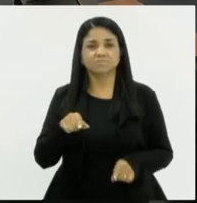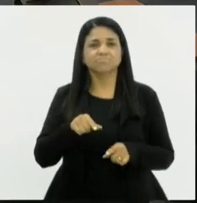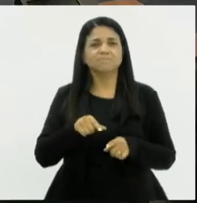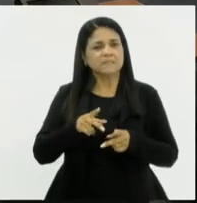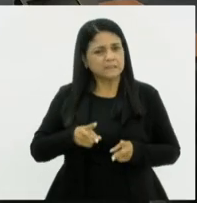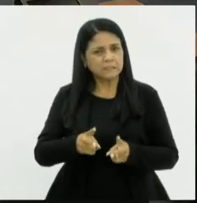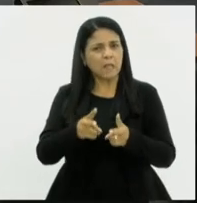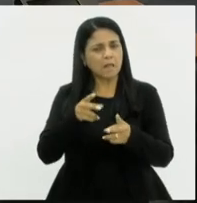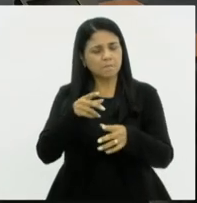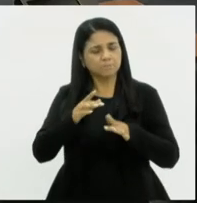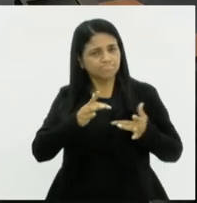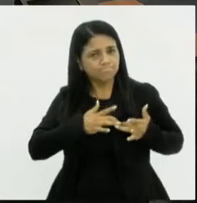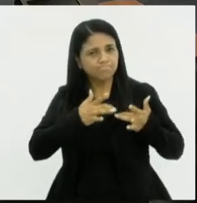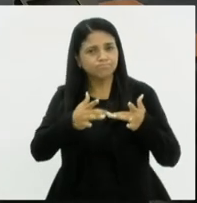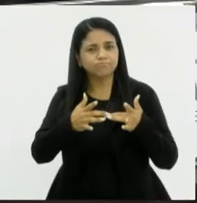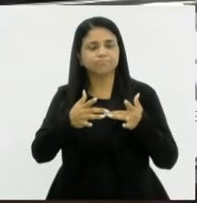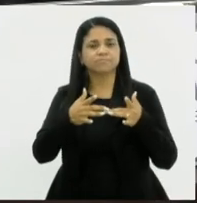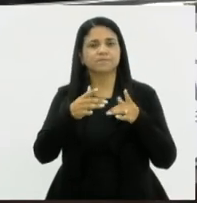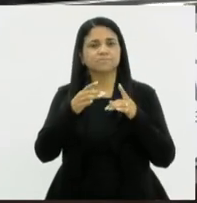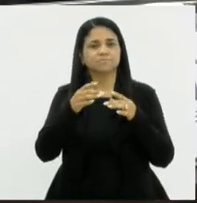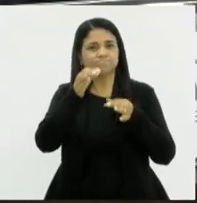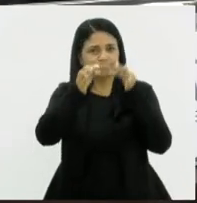se dedicaram à magistratura